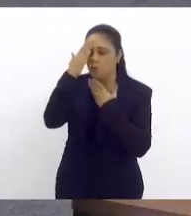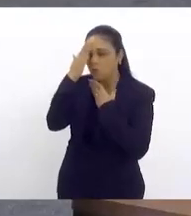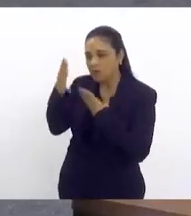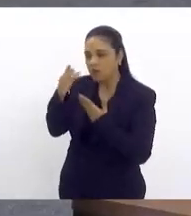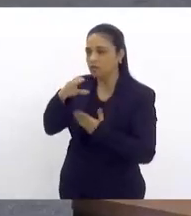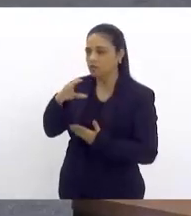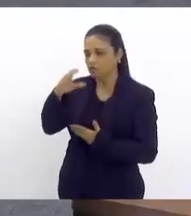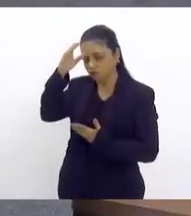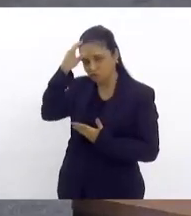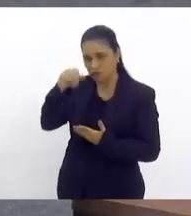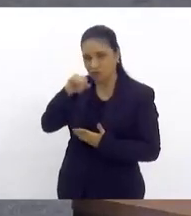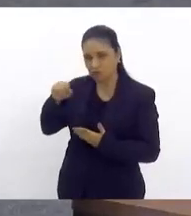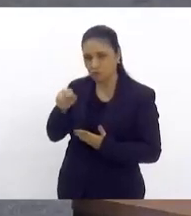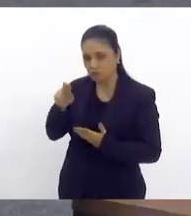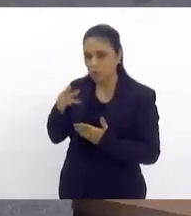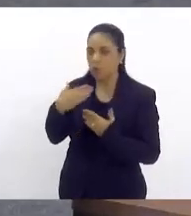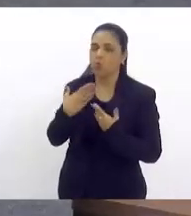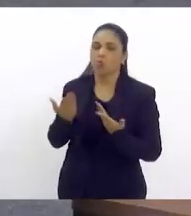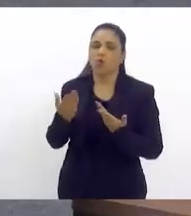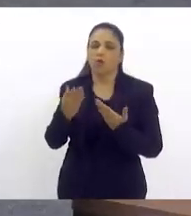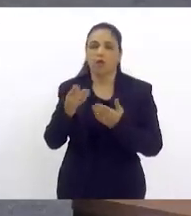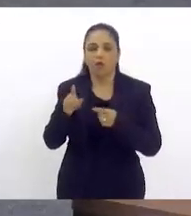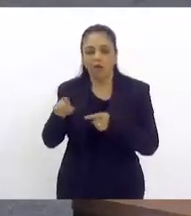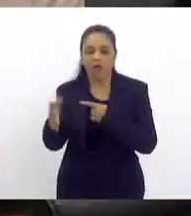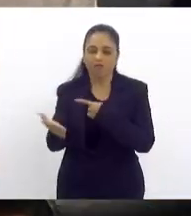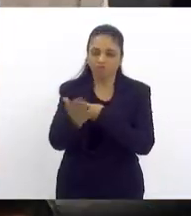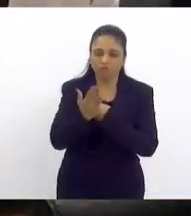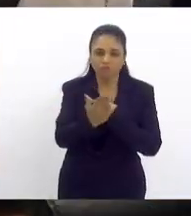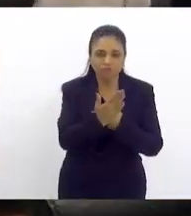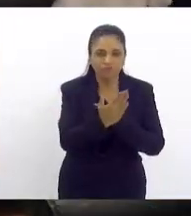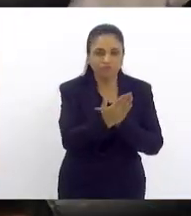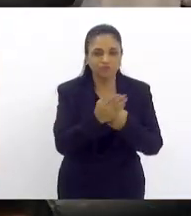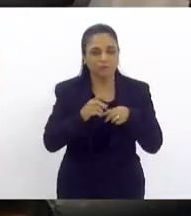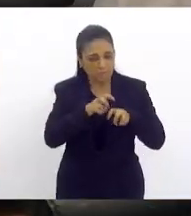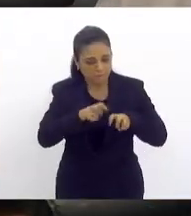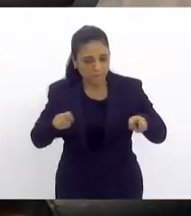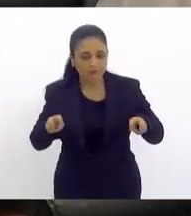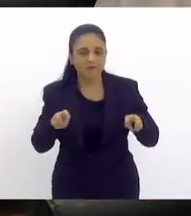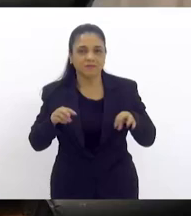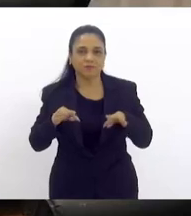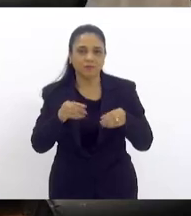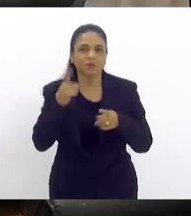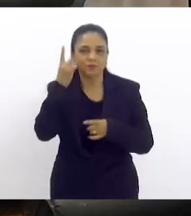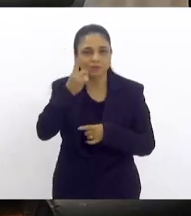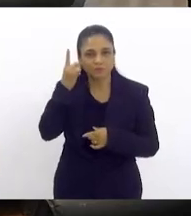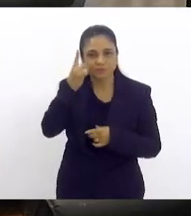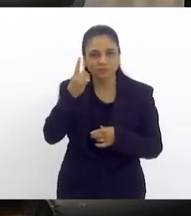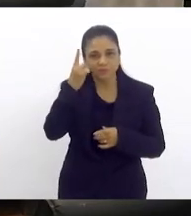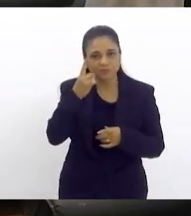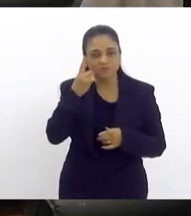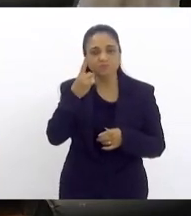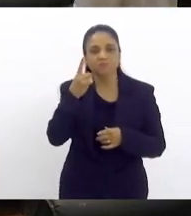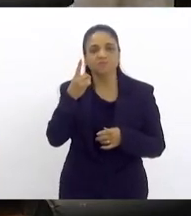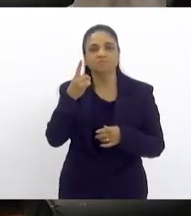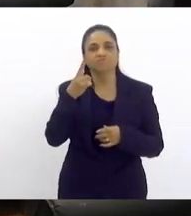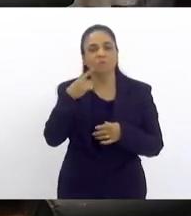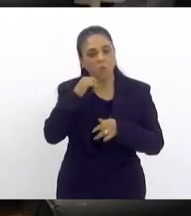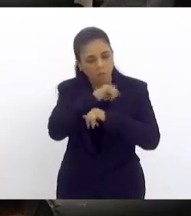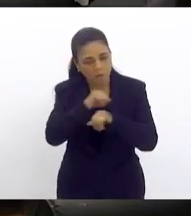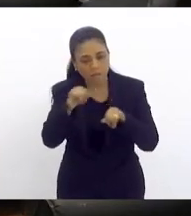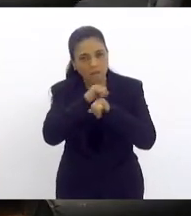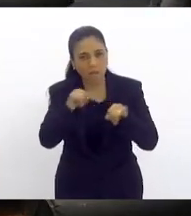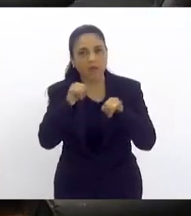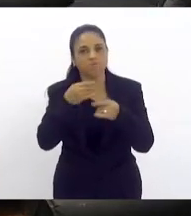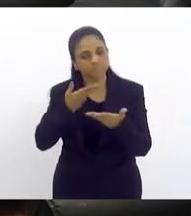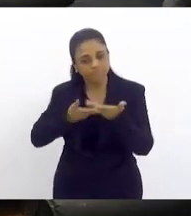que agradeço a colaboração de cada um de vocês da mesa e dos novos colegas deputados sempre insisto em dizer que a nossa